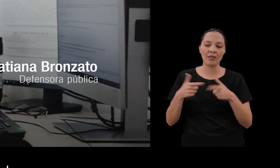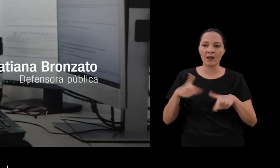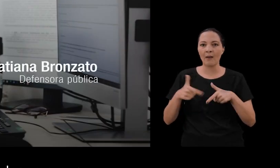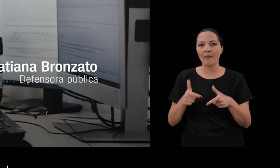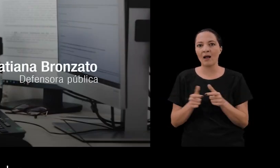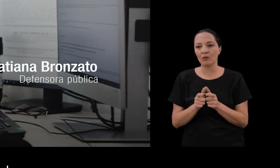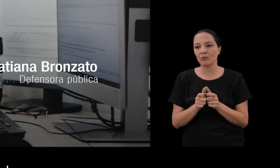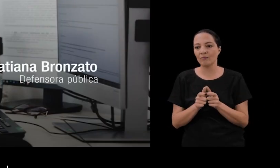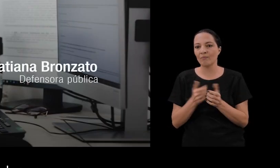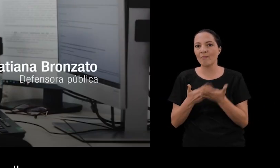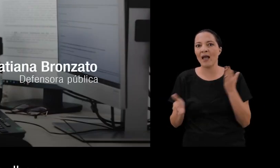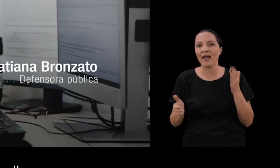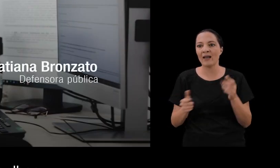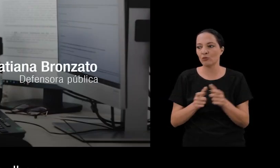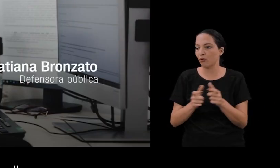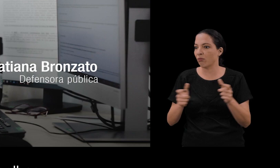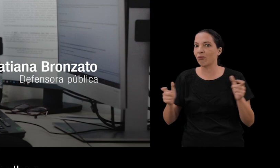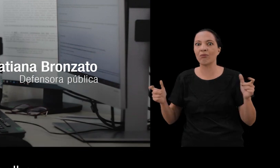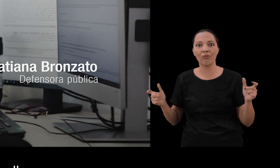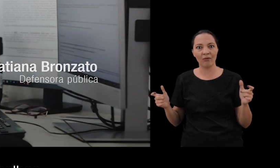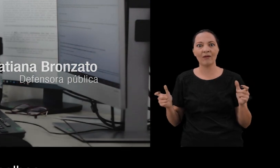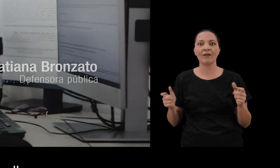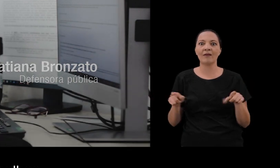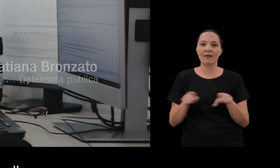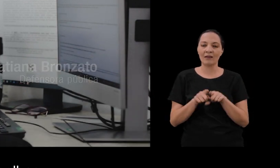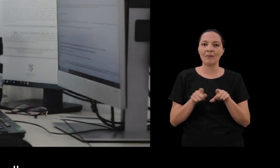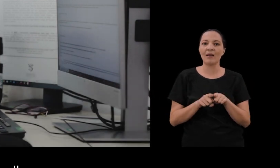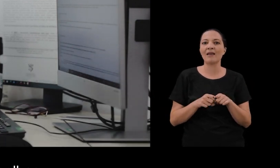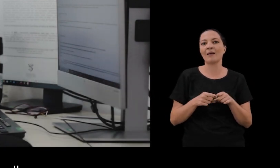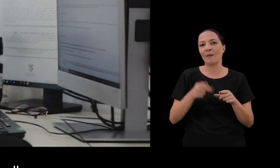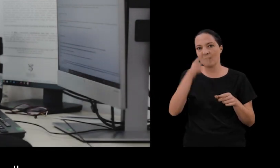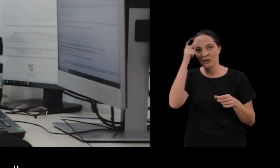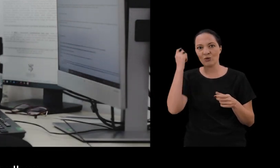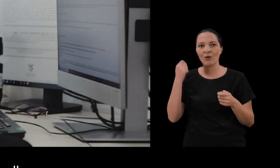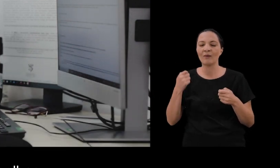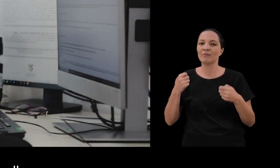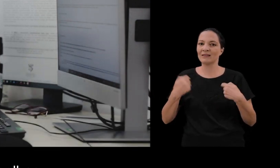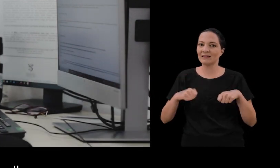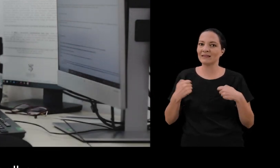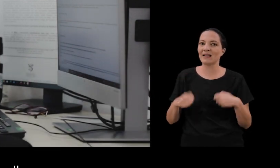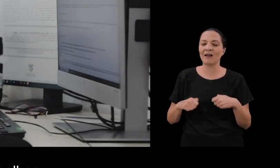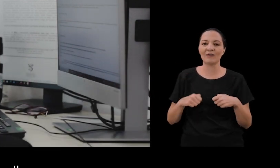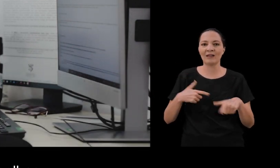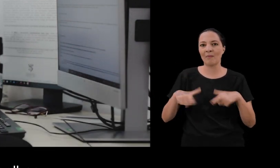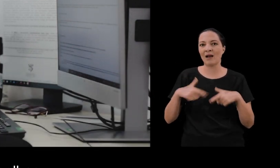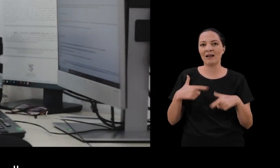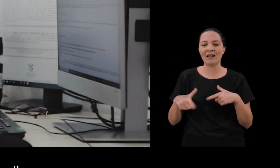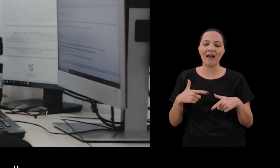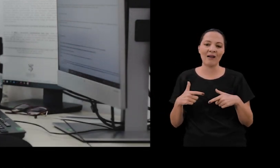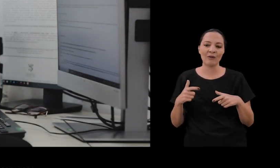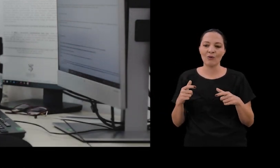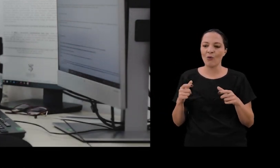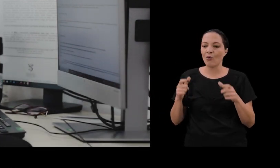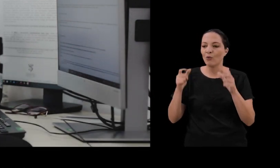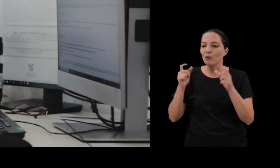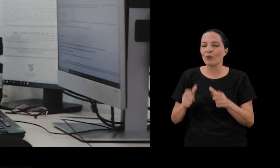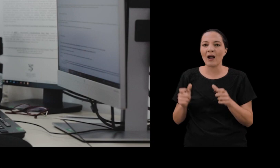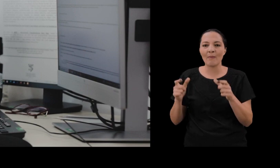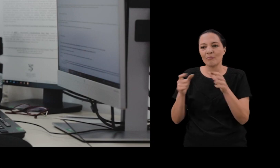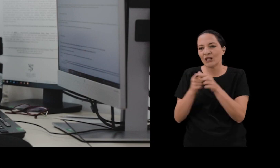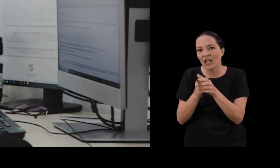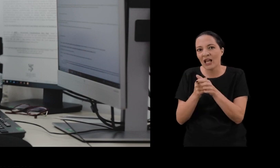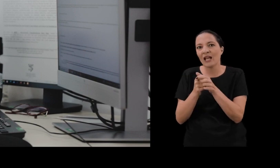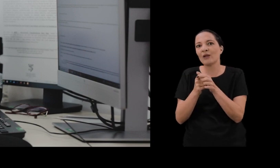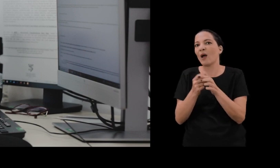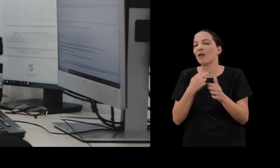a necessidade de isolamento, muitos vieram de trabalhos informais, de pequenos comércios, então tiveram que